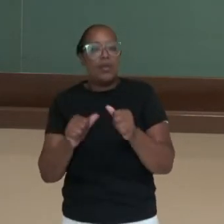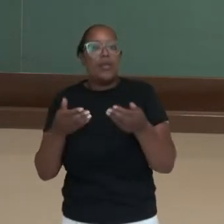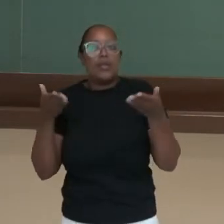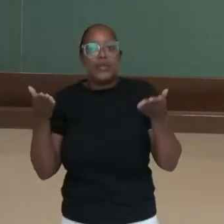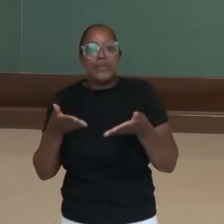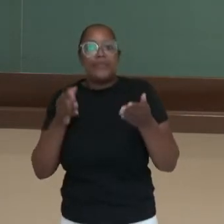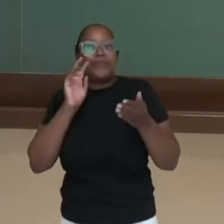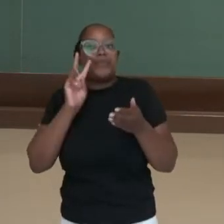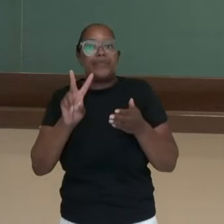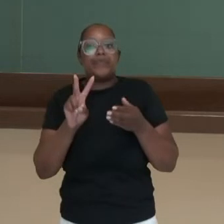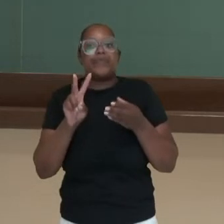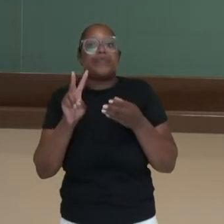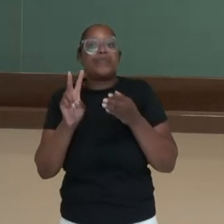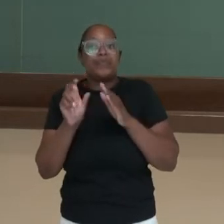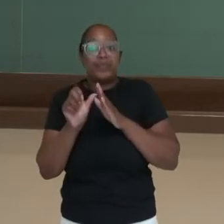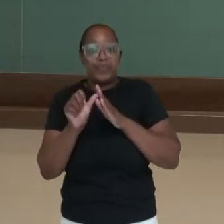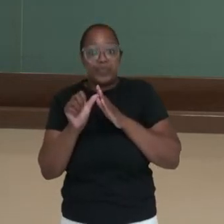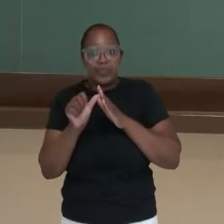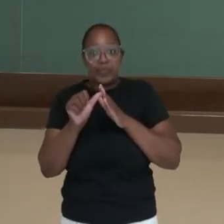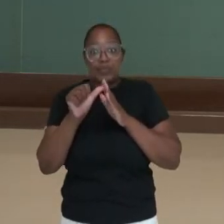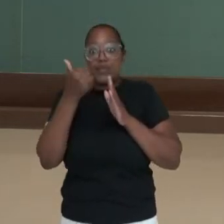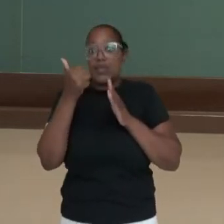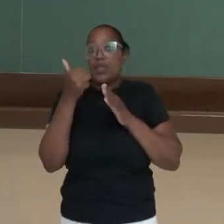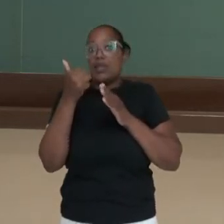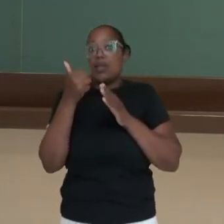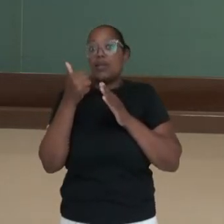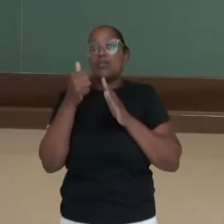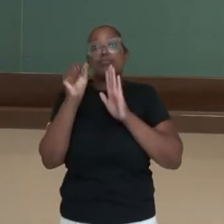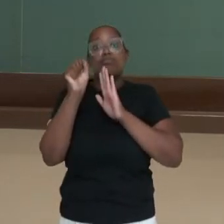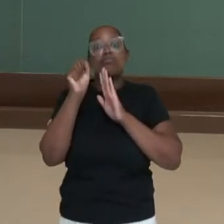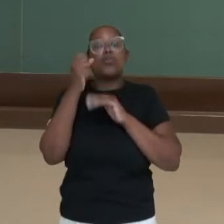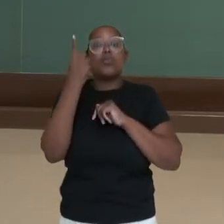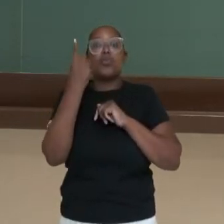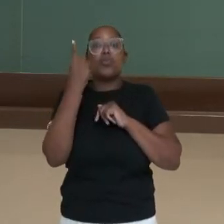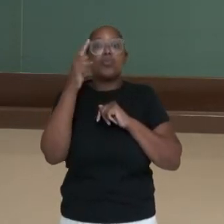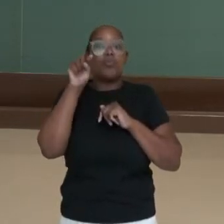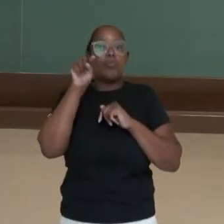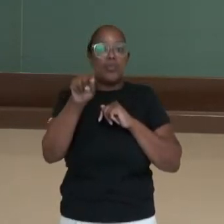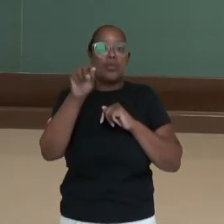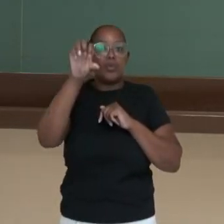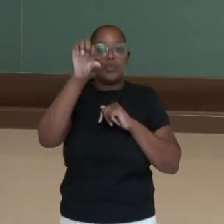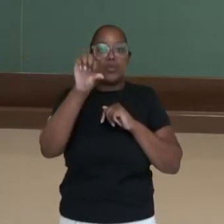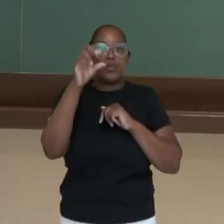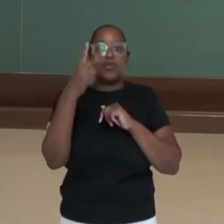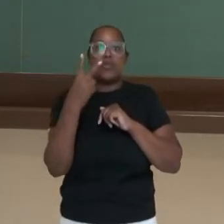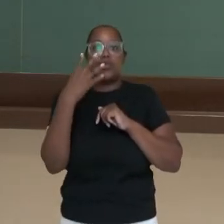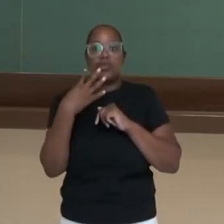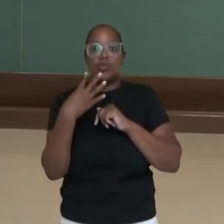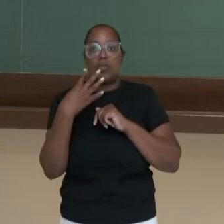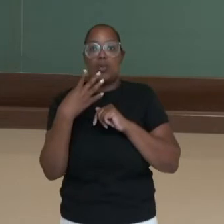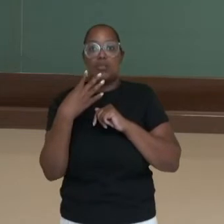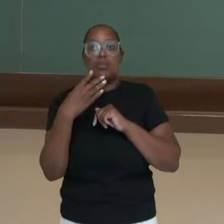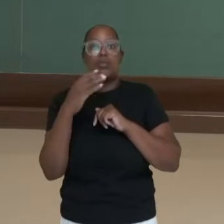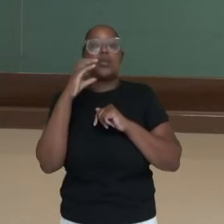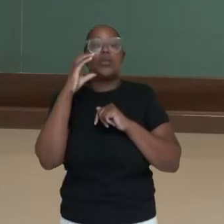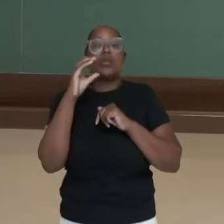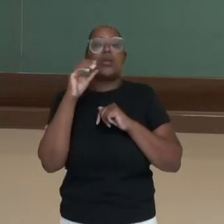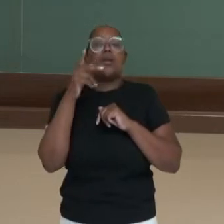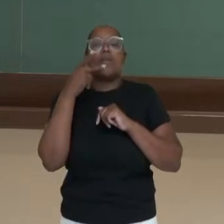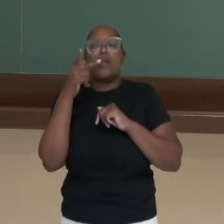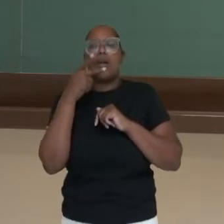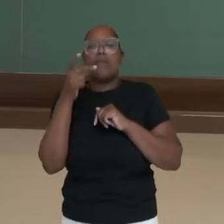A gente viu que a primeira aqui, ó, de 1824, a Constituição Imperial dizia que a